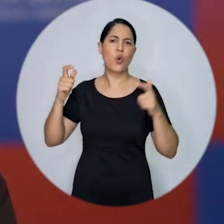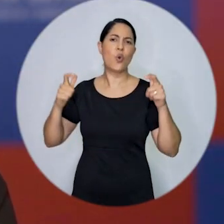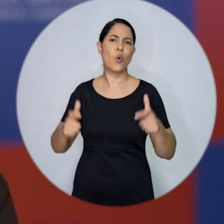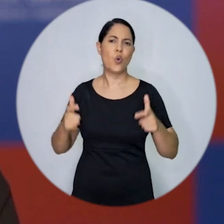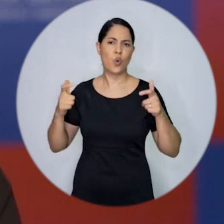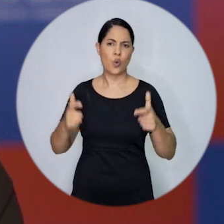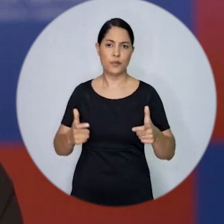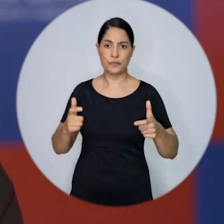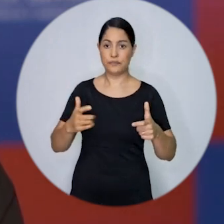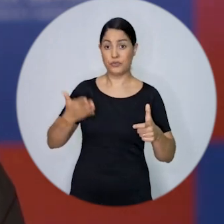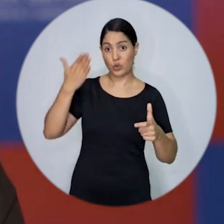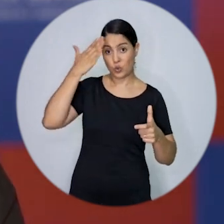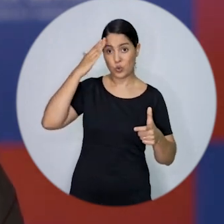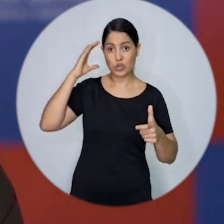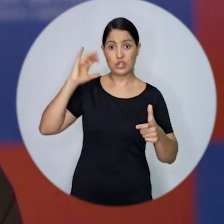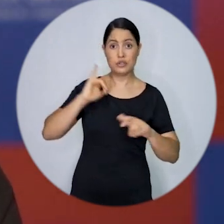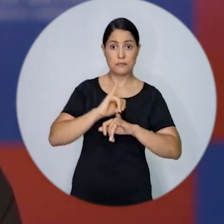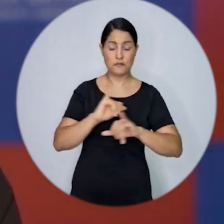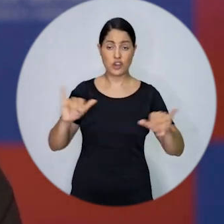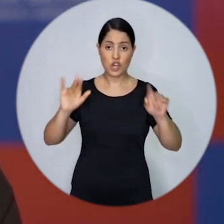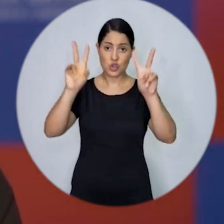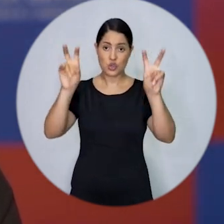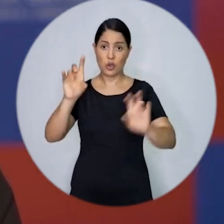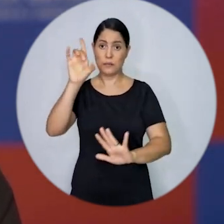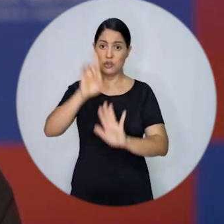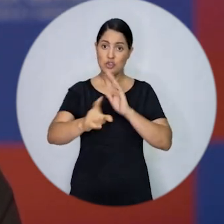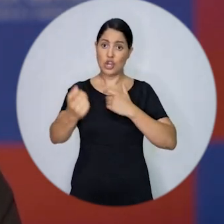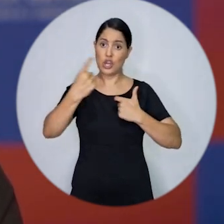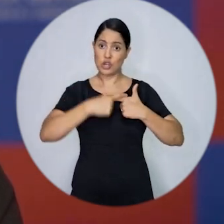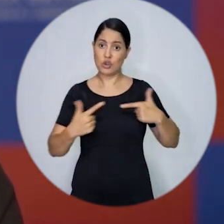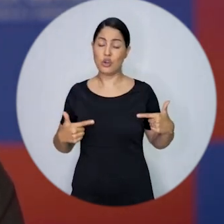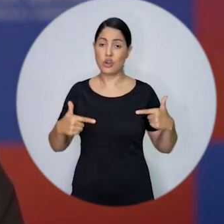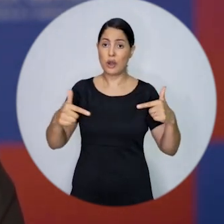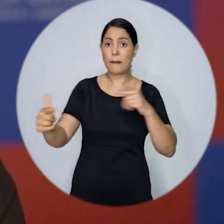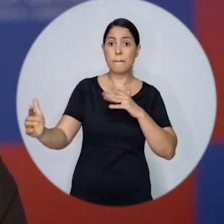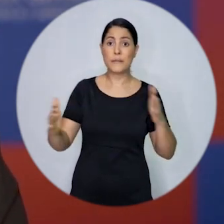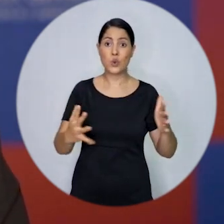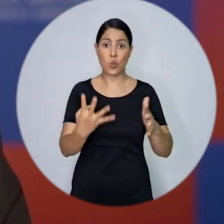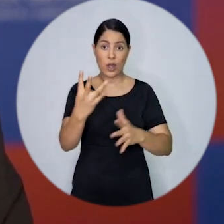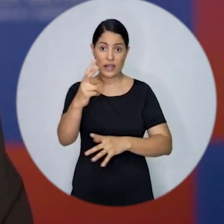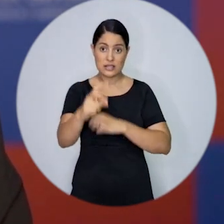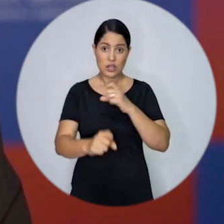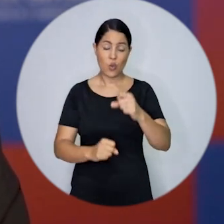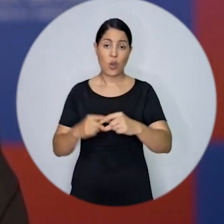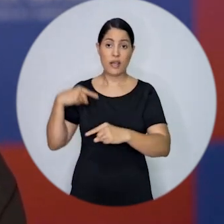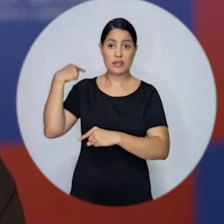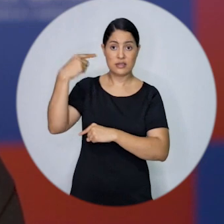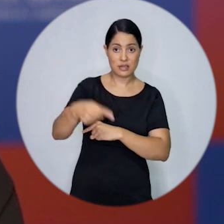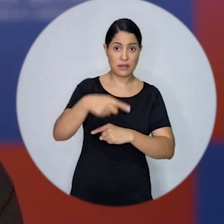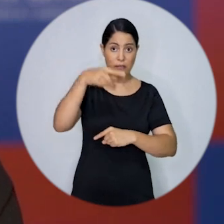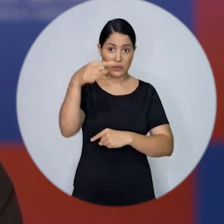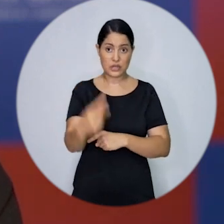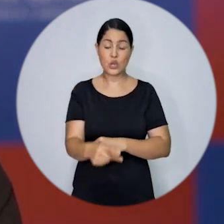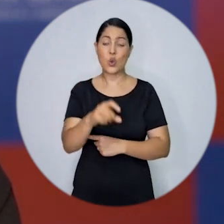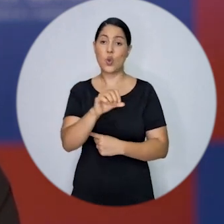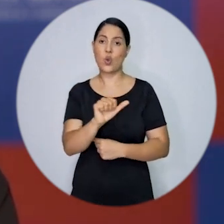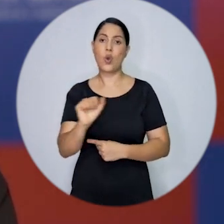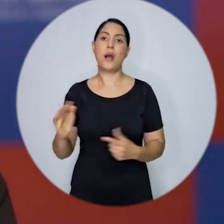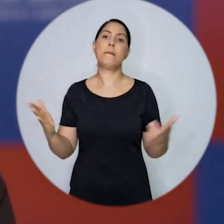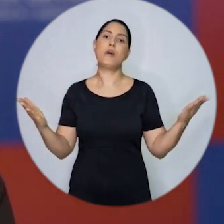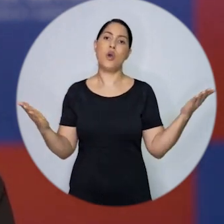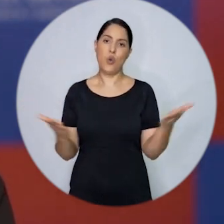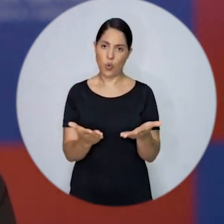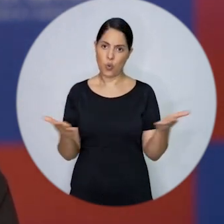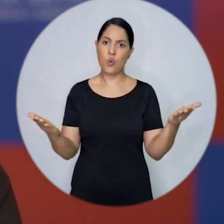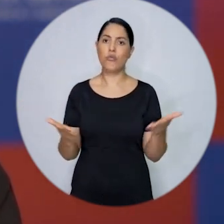se reuniu na cidade de Curitiba para defender a volta do Estado de Direito. 45 anos depois, aqui em